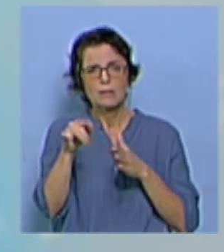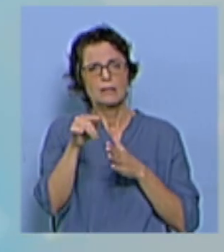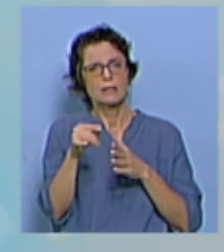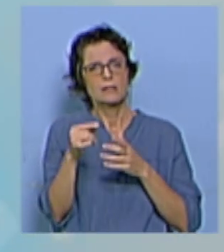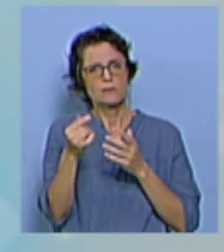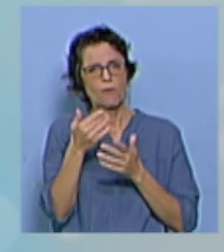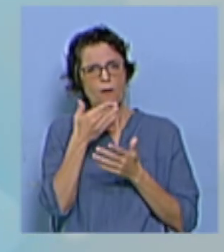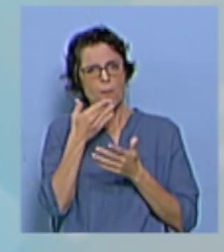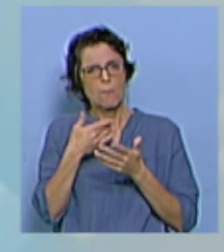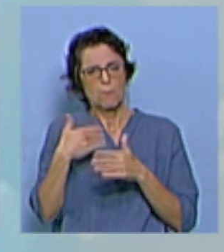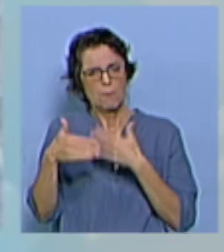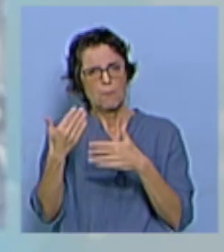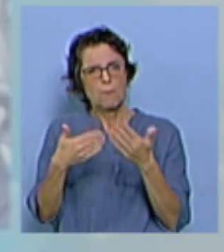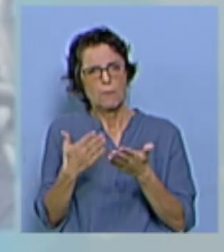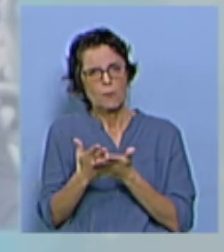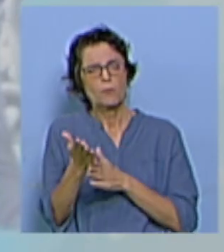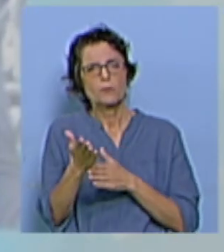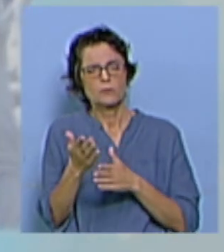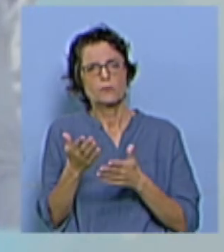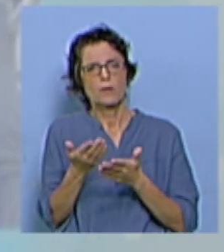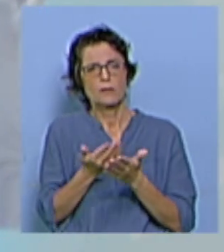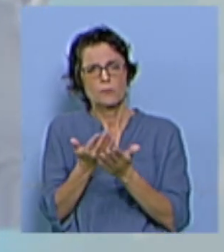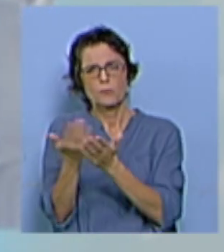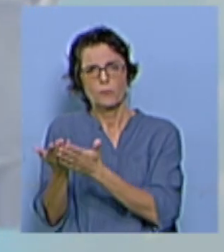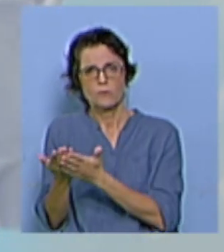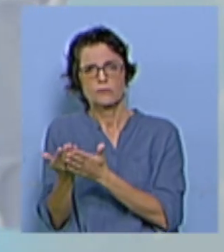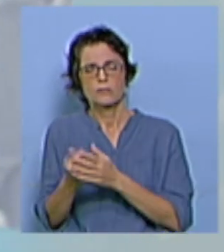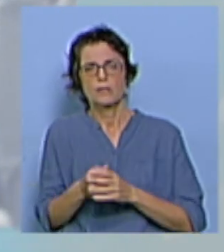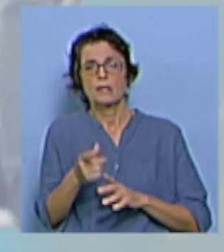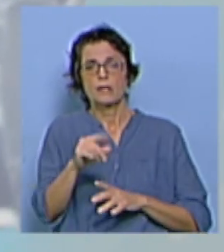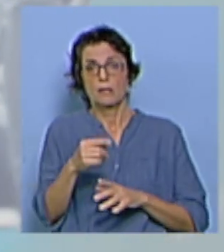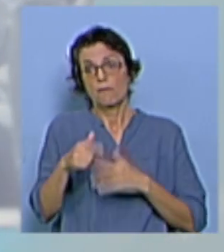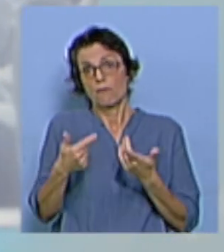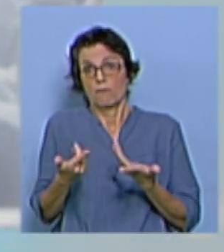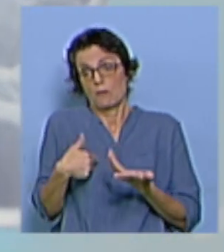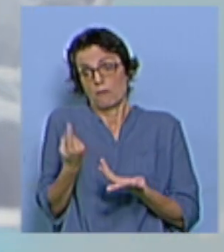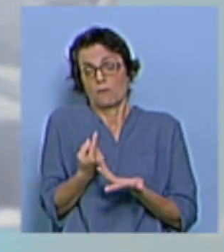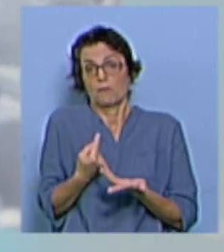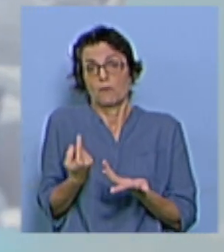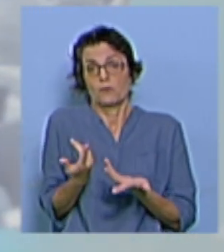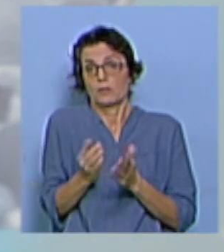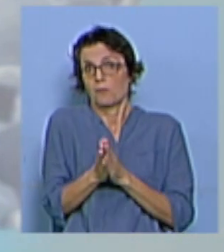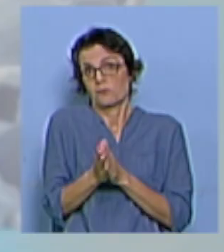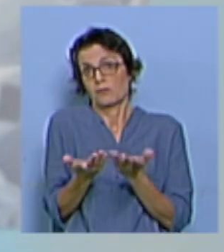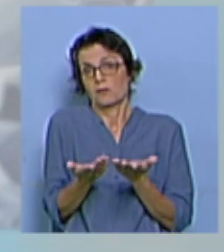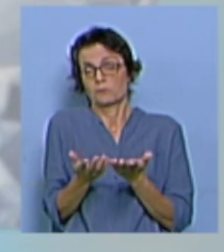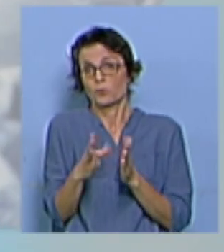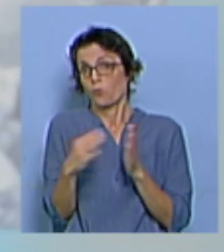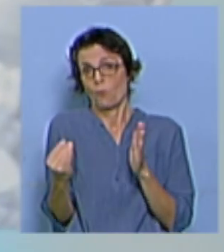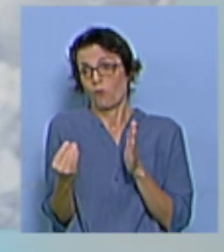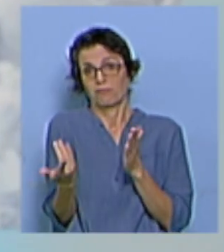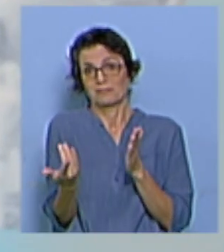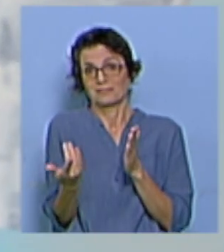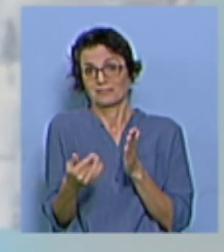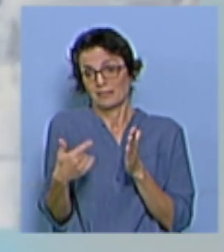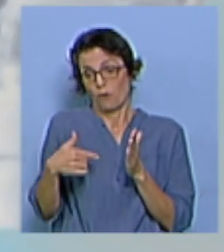também pedem para continuarem a receber essas propostas. Pronto, e agora aproveitamos o mesmo modo. Pronto, eu penso que